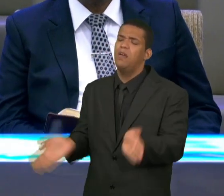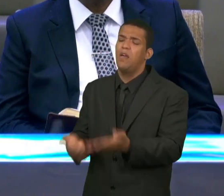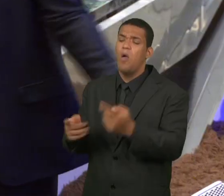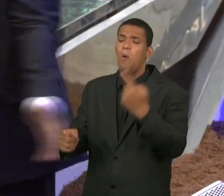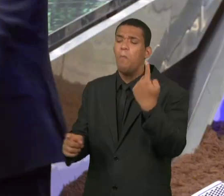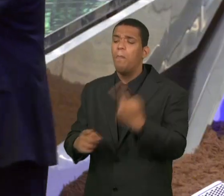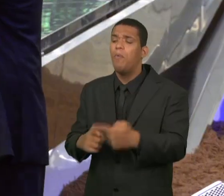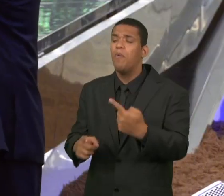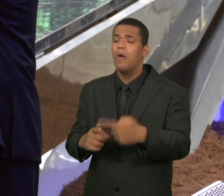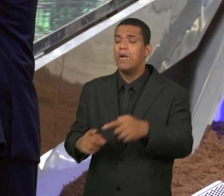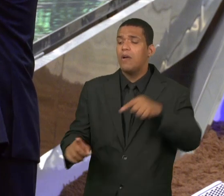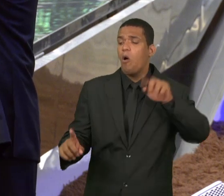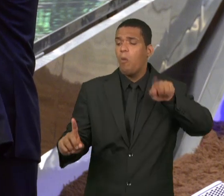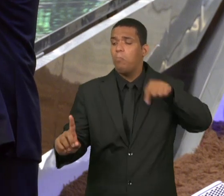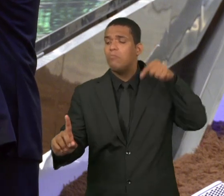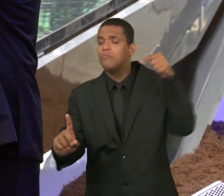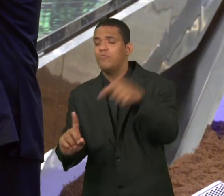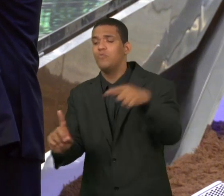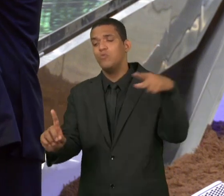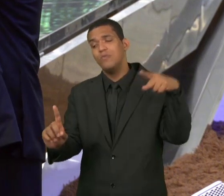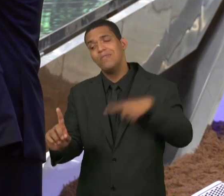um propósito te esperando.